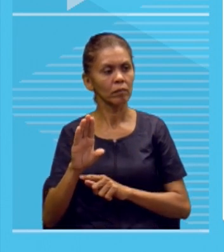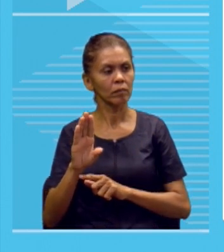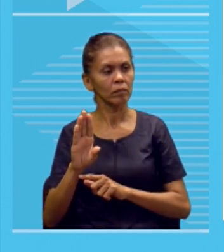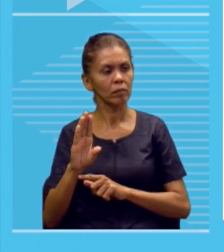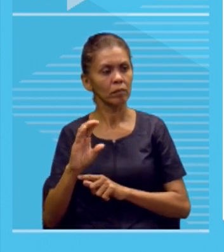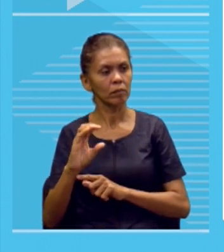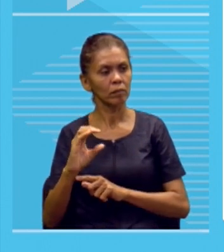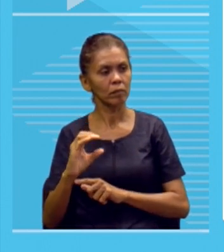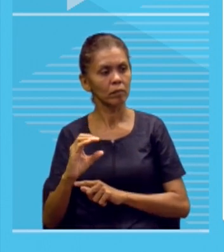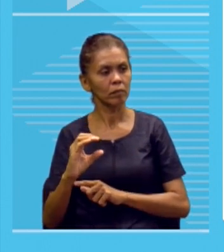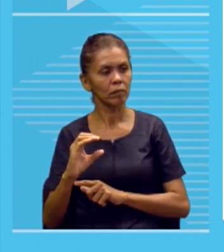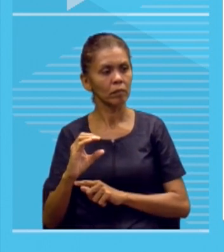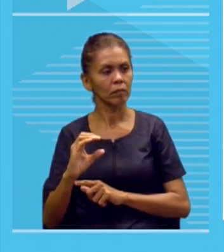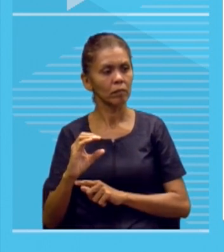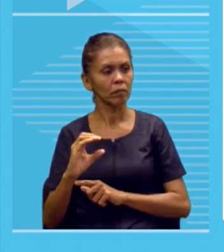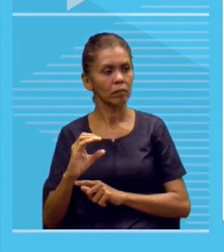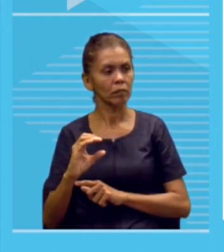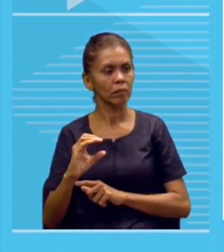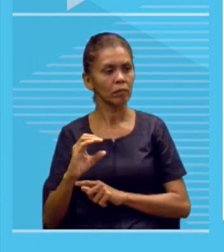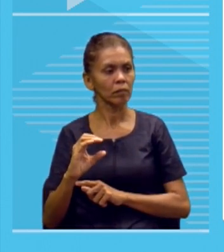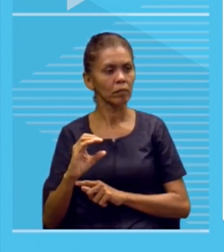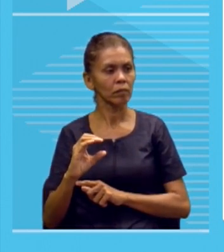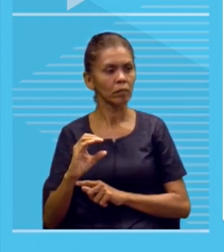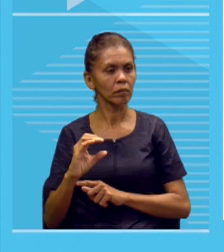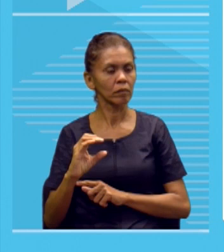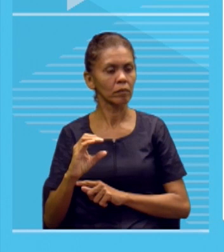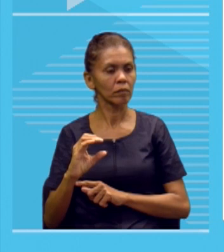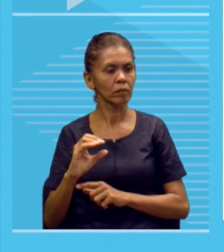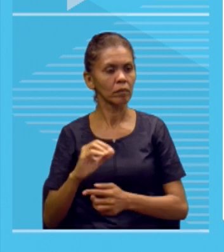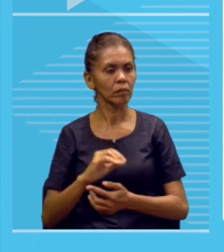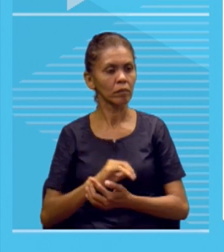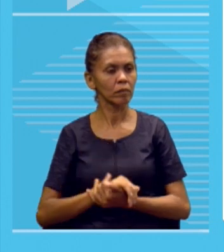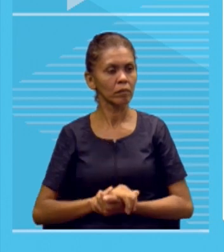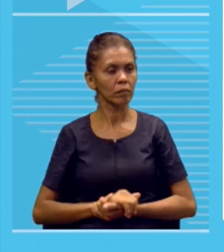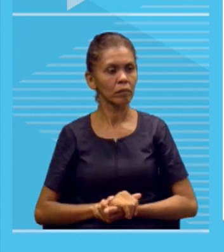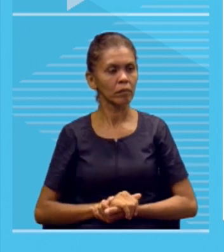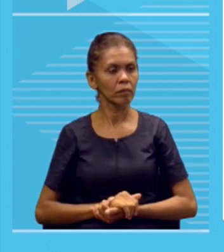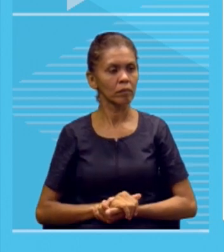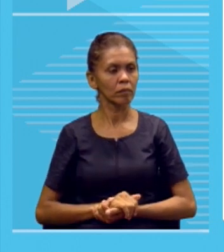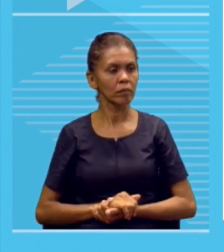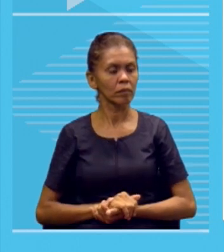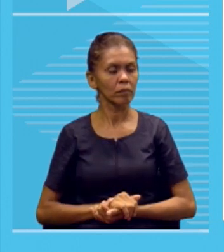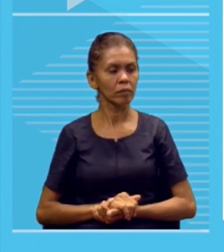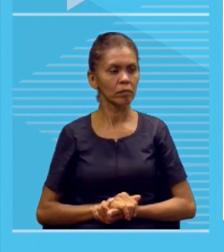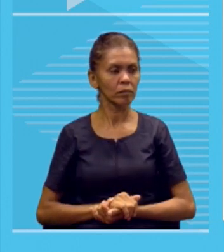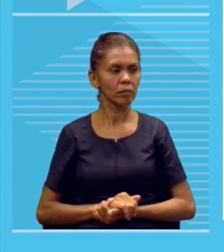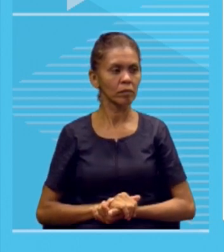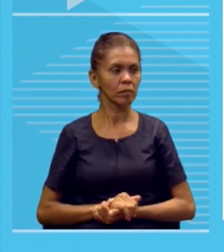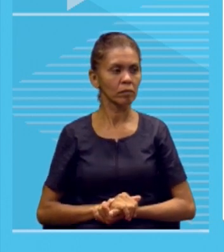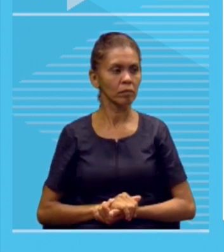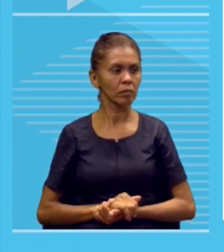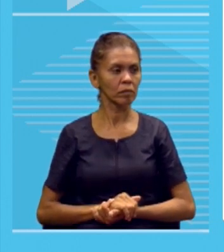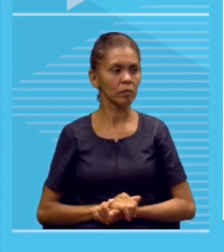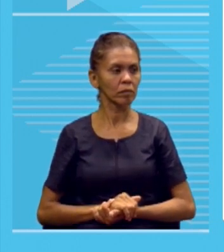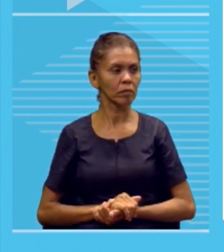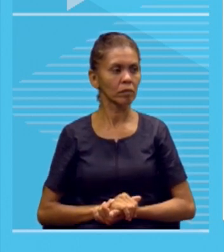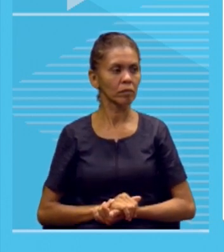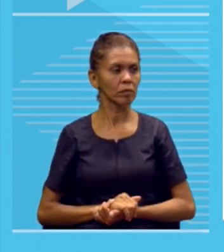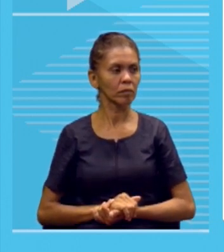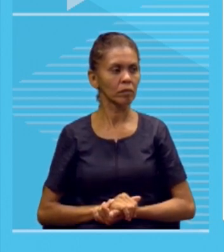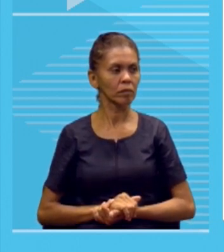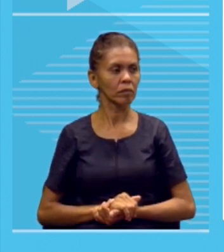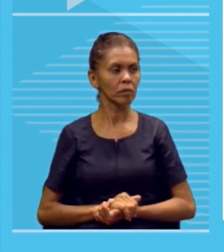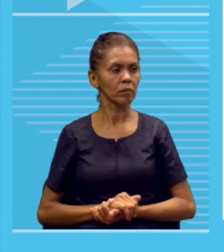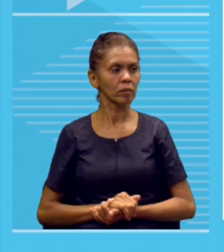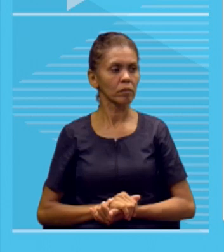Né? Letra C. As maiores cidades do Brasil estão concentradas no interior do país, em regiões como Centro-Oeste e